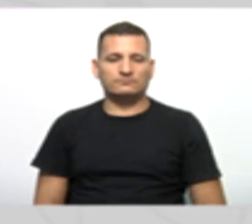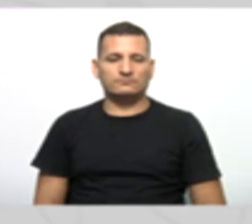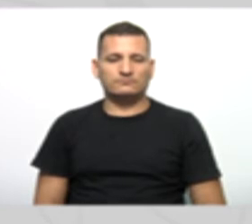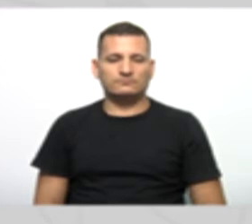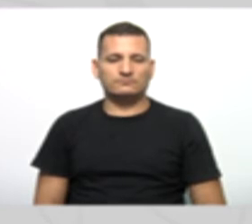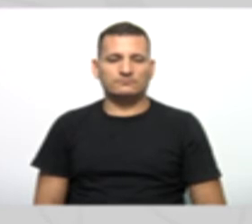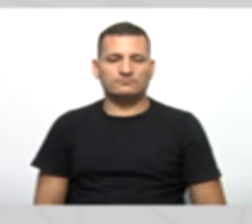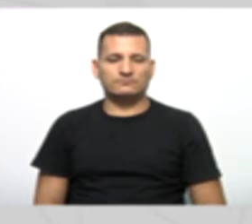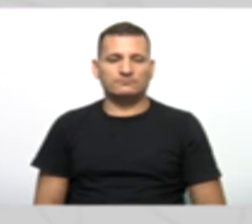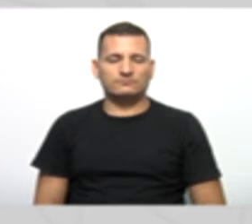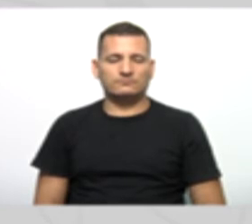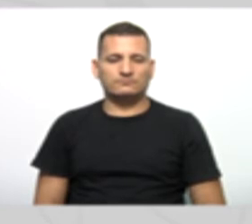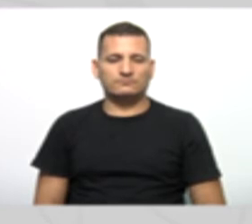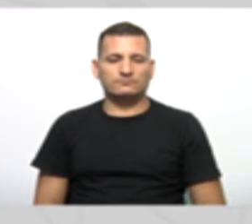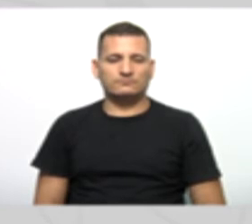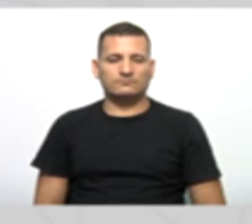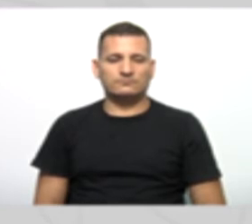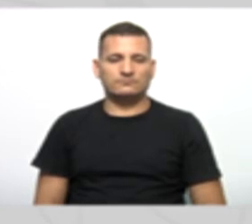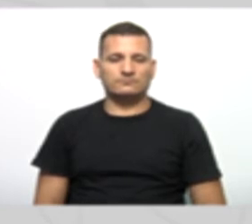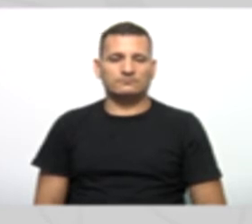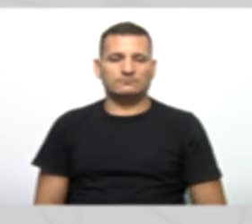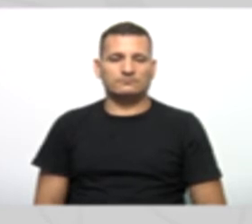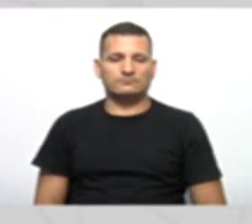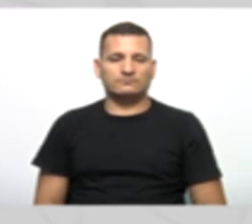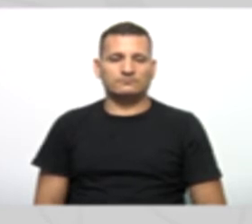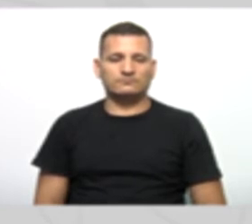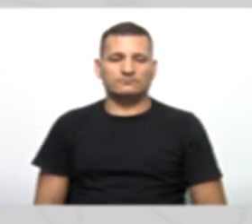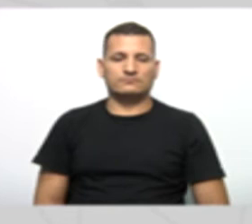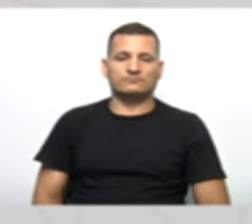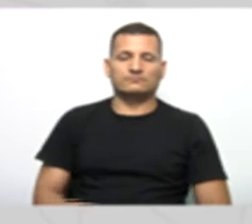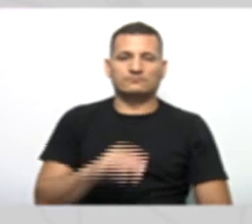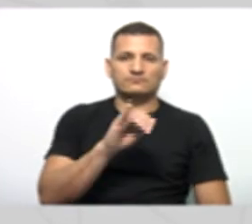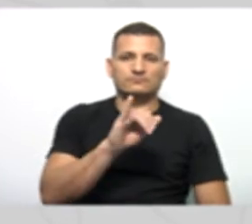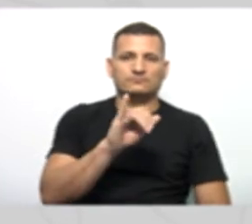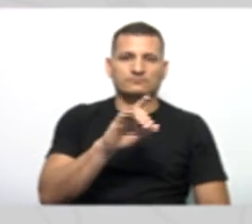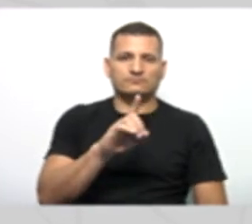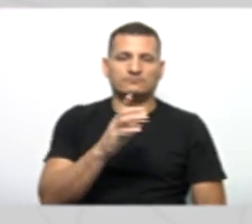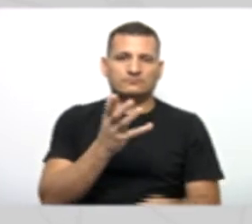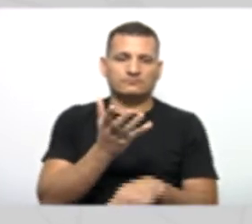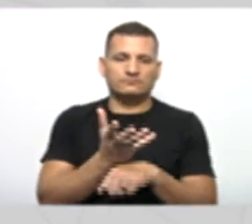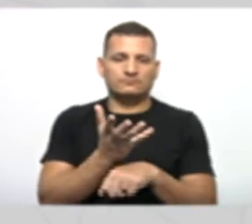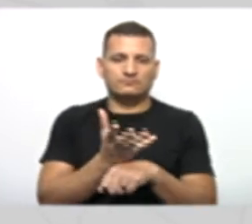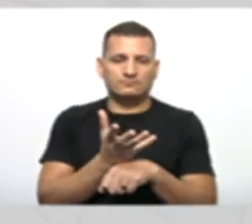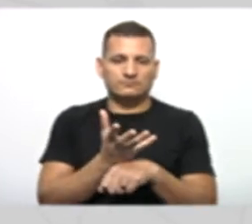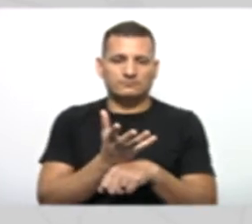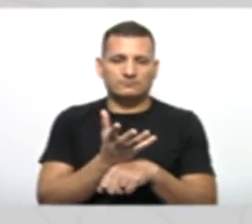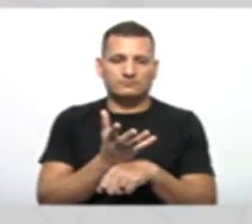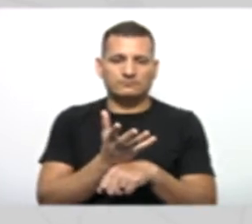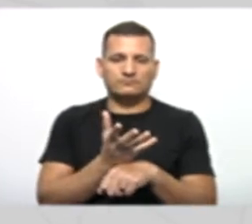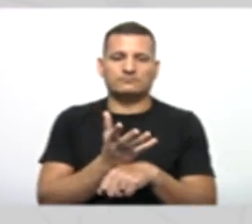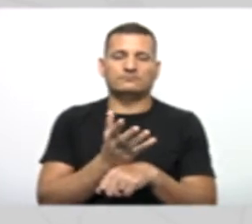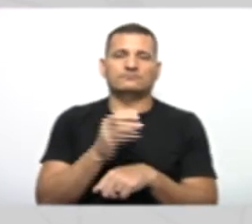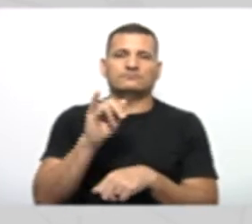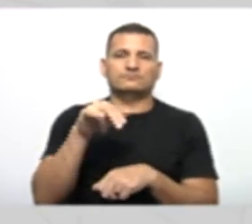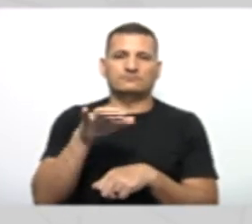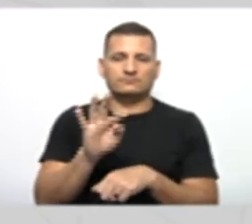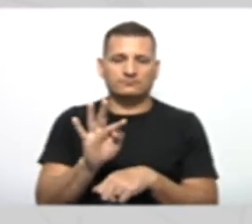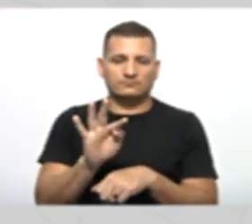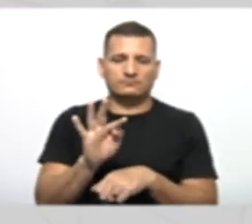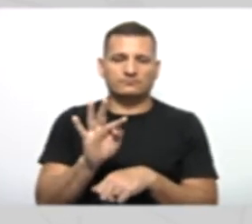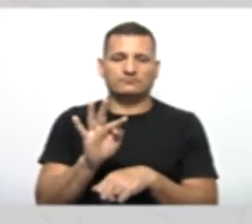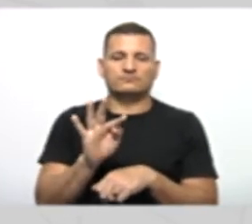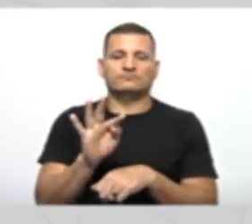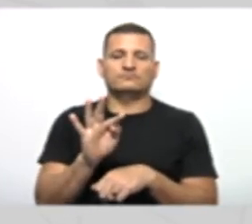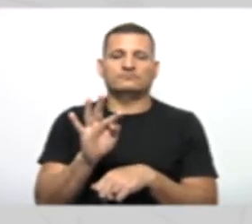detalhe aqui, pessoal. Olha só, o ID disciplina, eu criei aqui, que é a nossa chave primária, do tipo inteiro, not null,